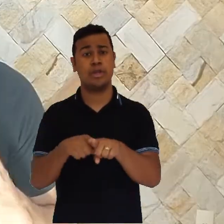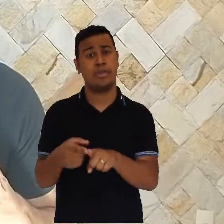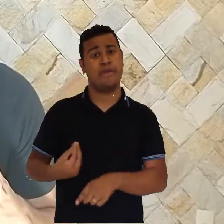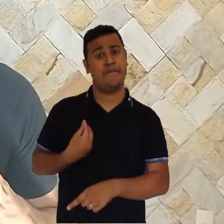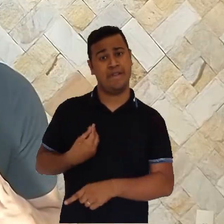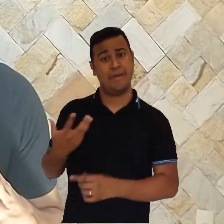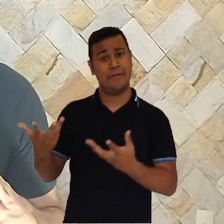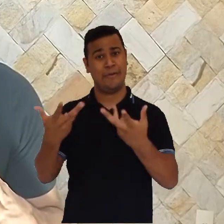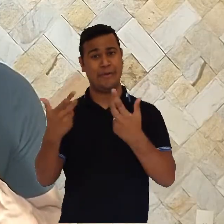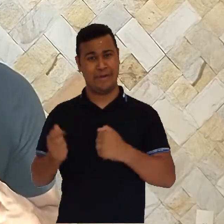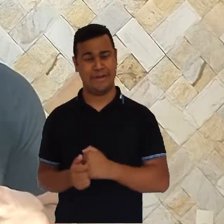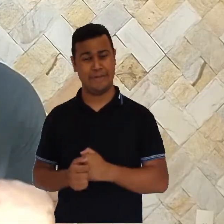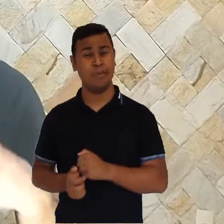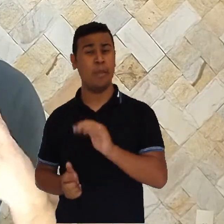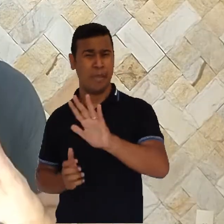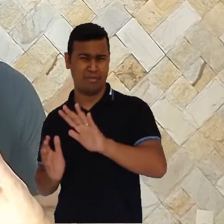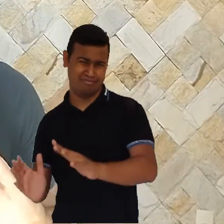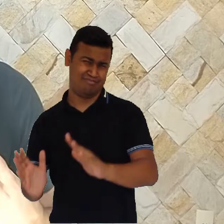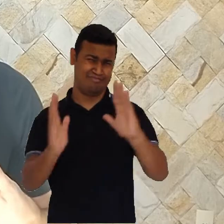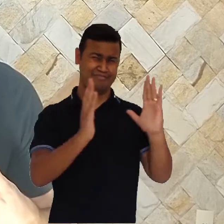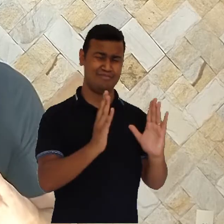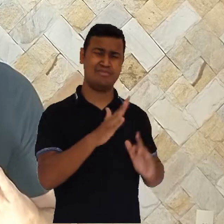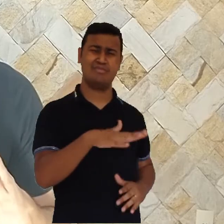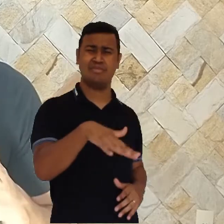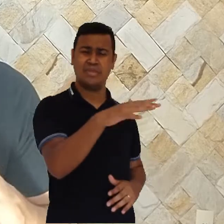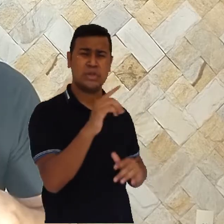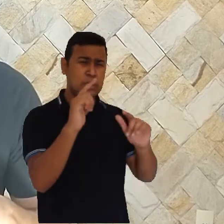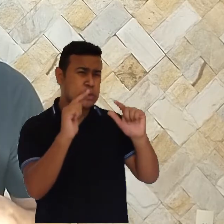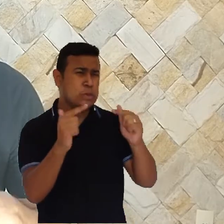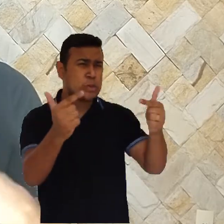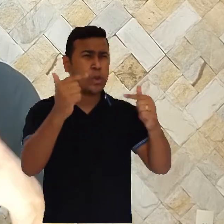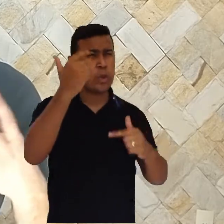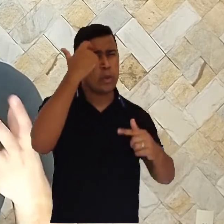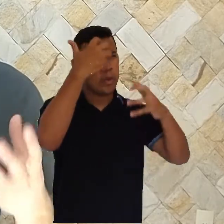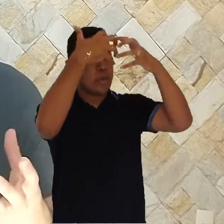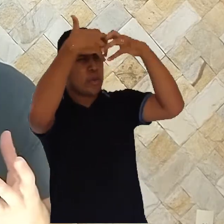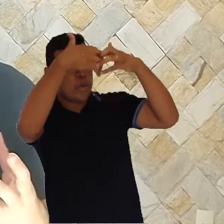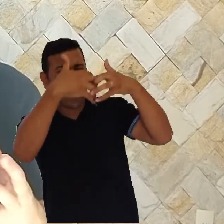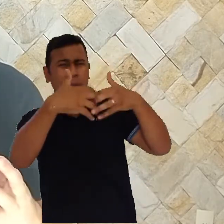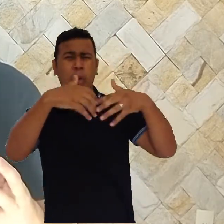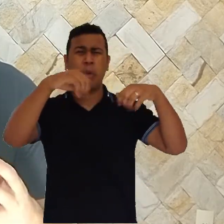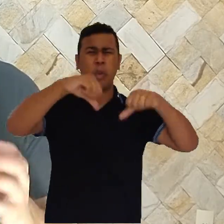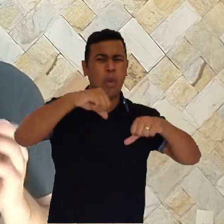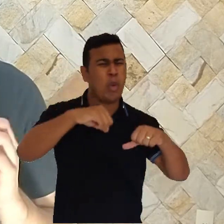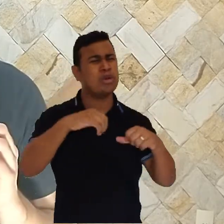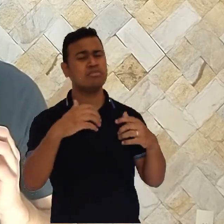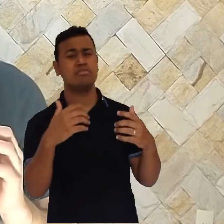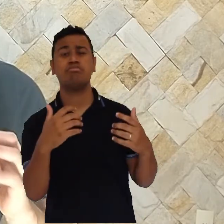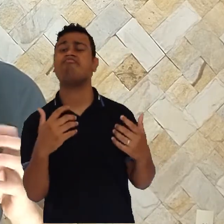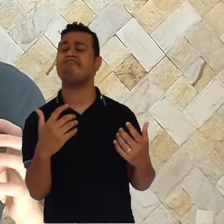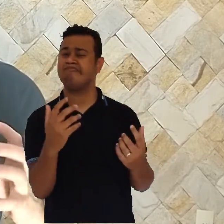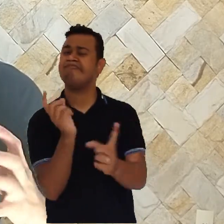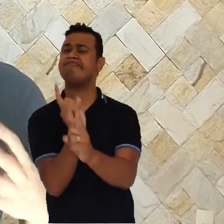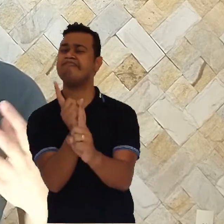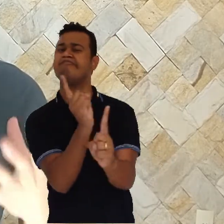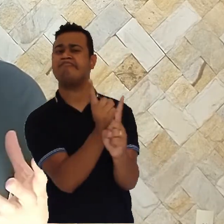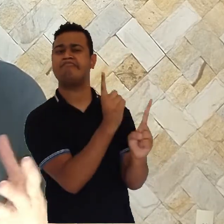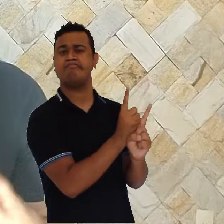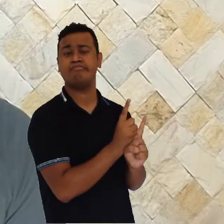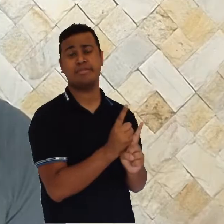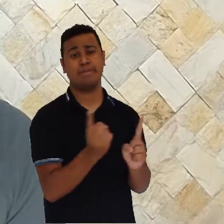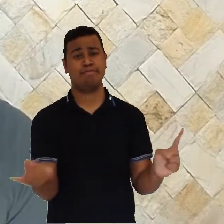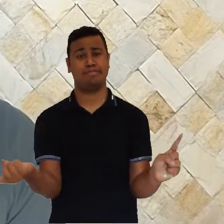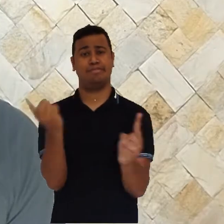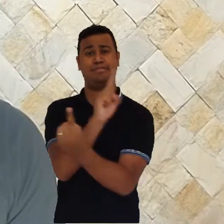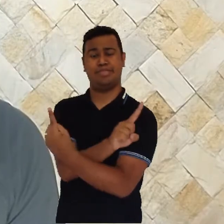de vida. Por outro lado, aqueles que apresentaram o menor desenvolvimento das funções executivas, foi observado o